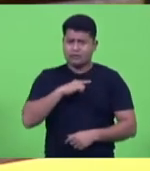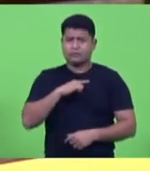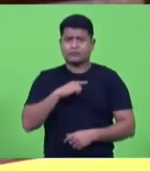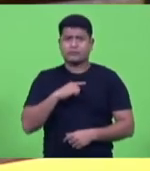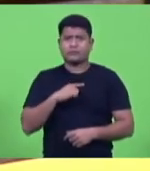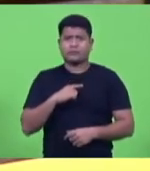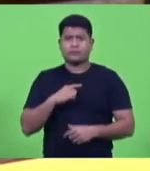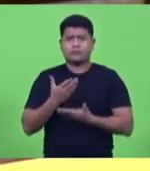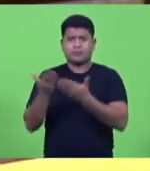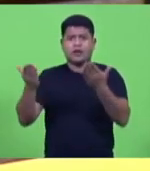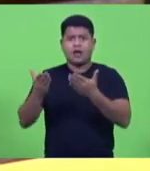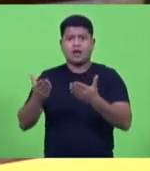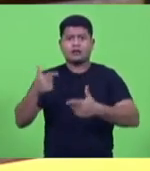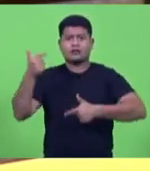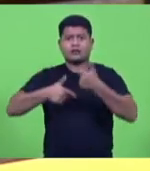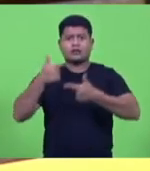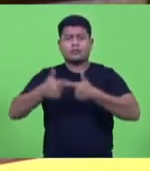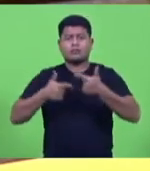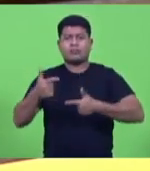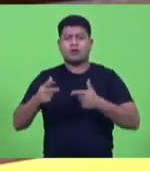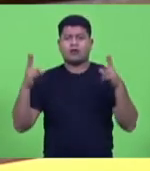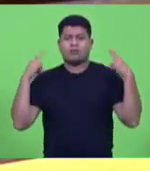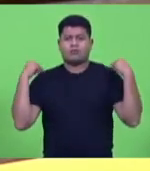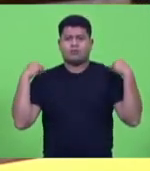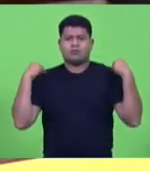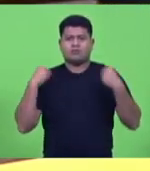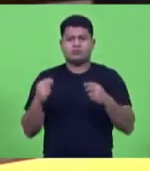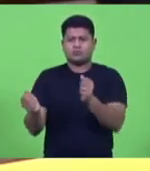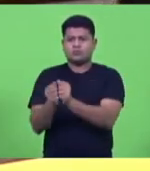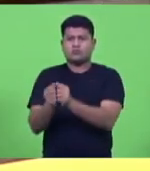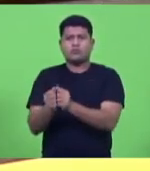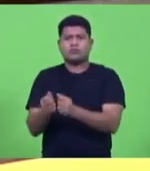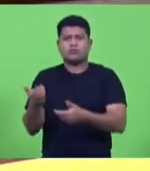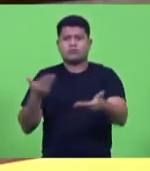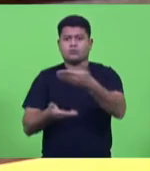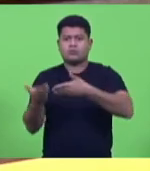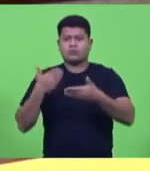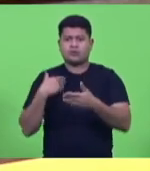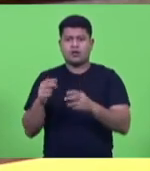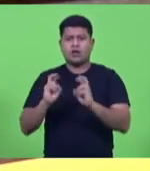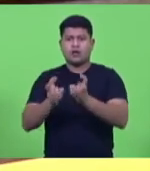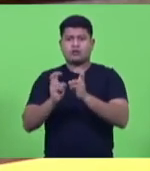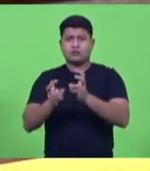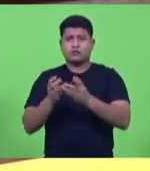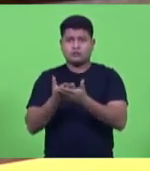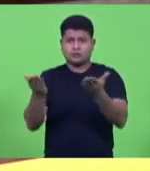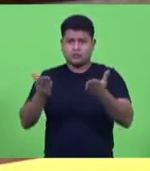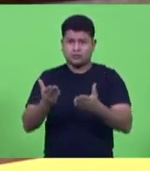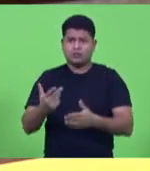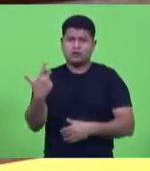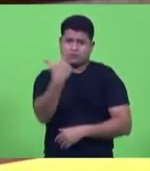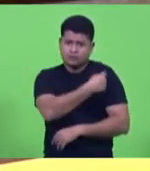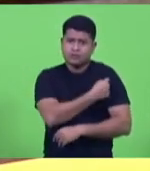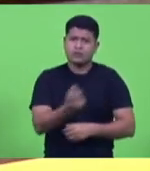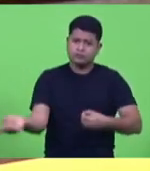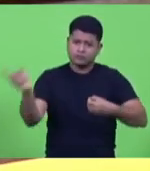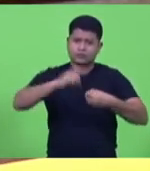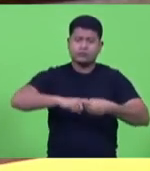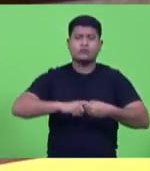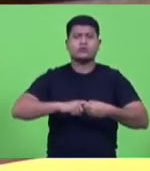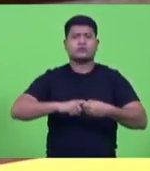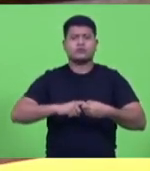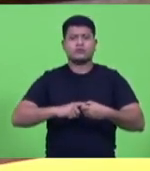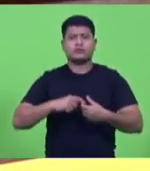cobradores de ônibus foram vacinados para voltarem a trabalhar? Os motoristas de ônibus foram vacinados para voltar a trabalhar?